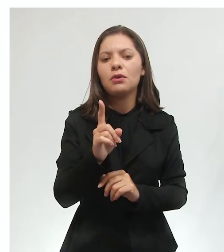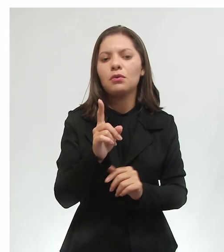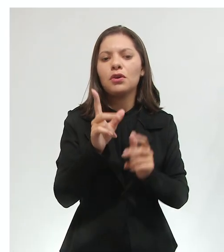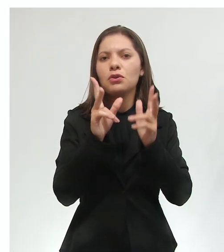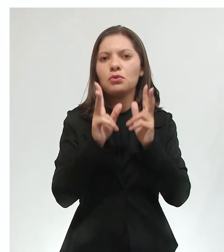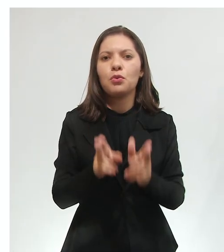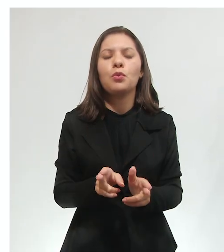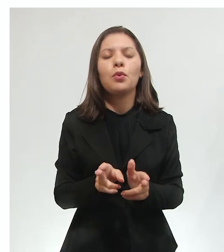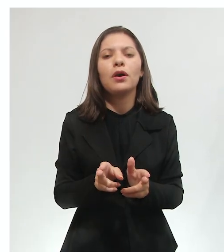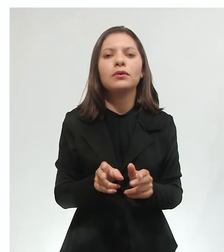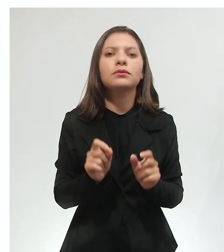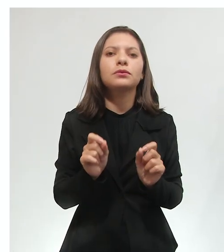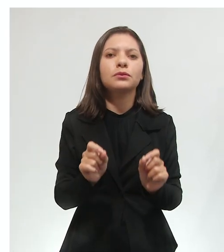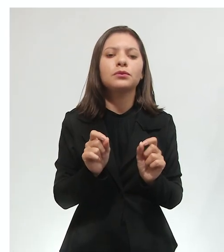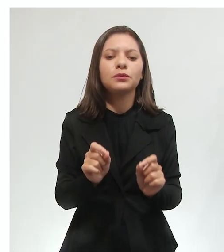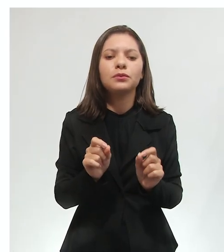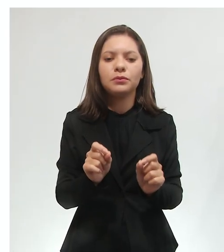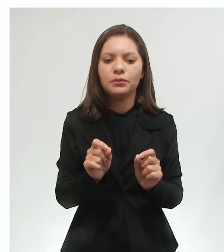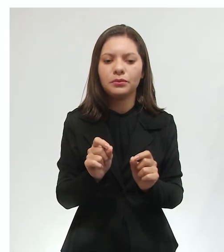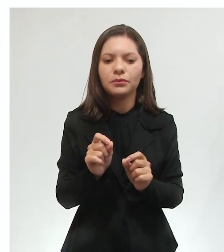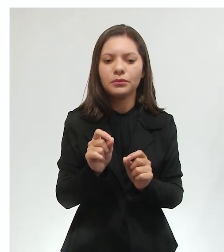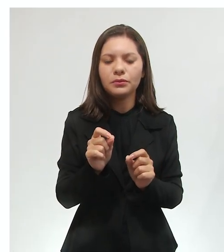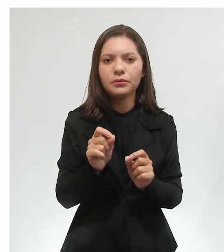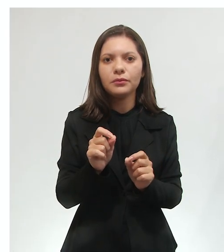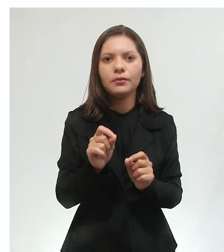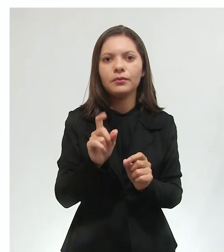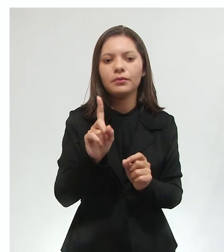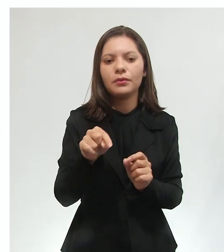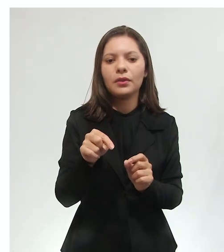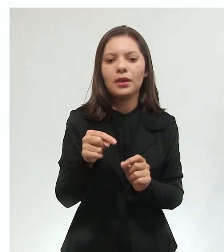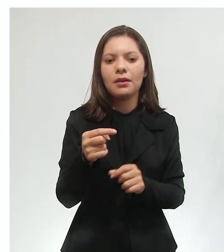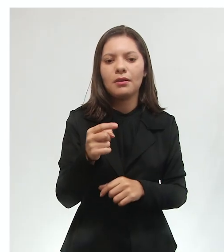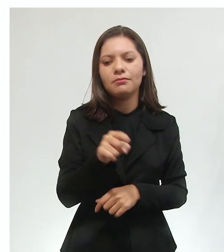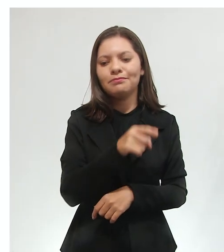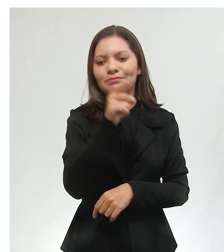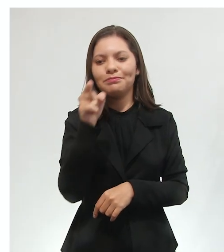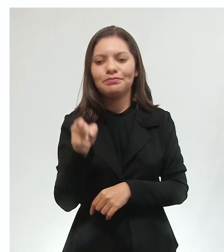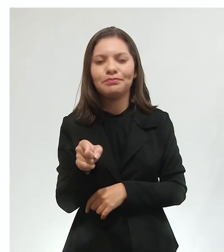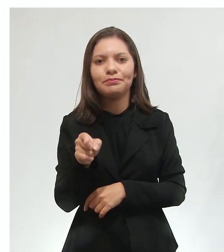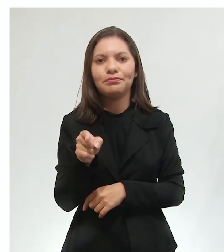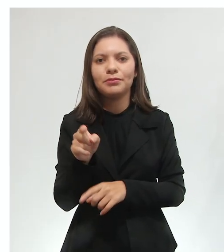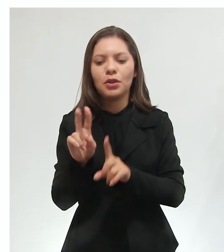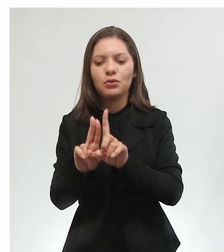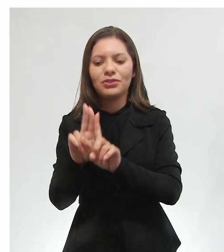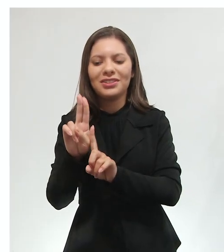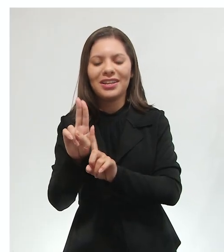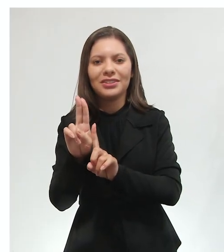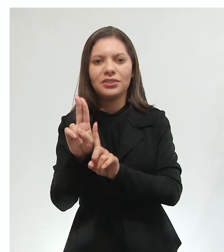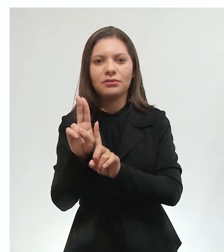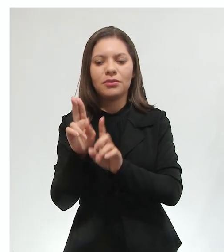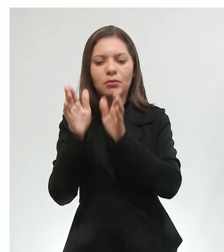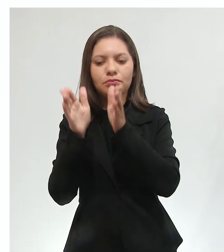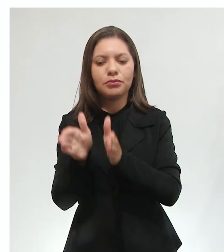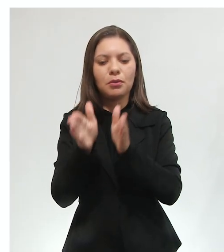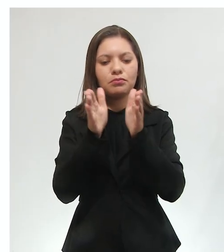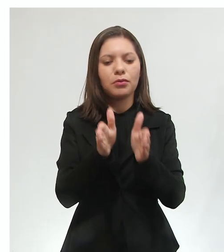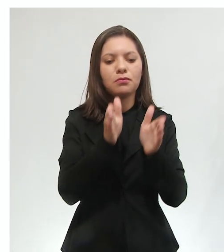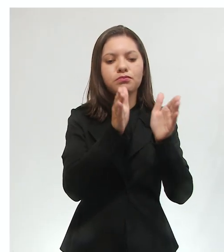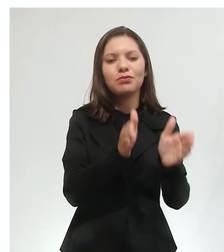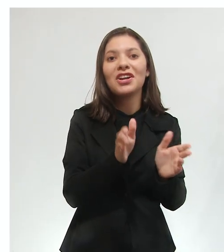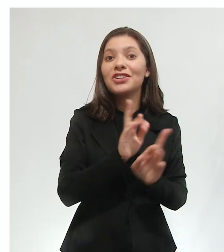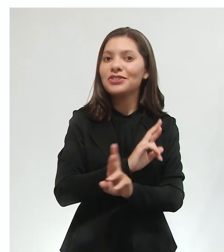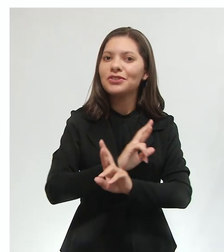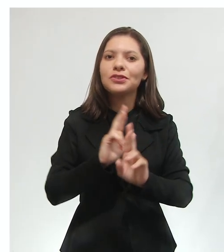coisa se ele tivesse na casa das unidades. Quando ele muda de posição, ele